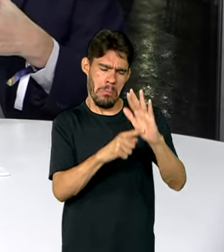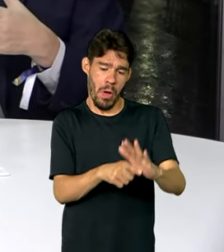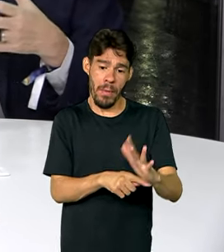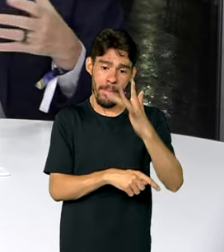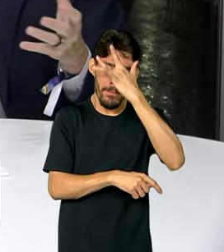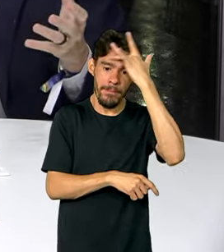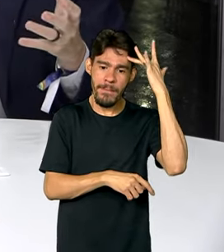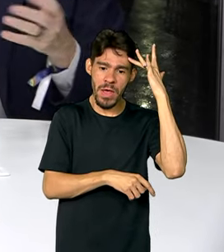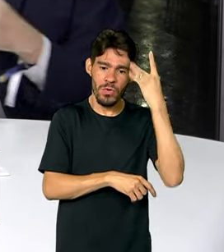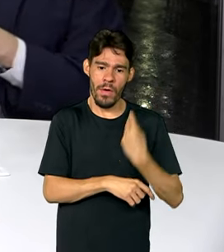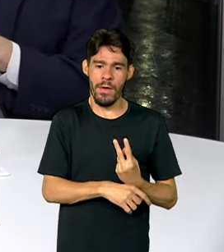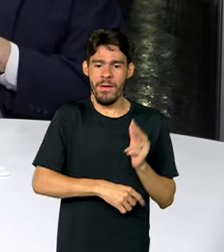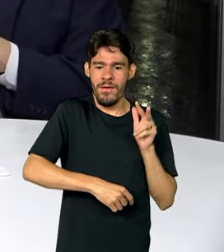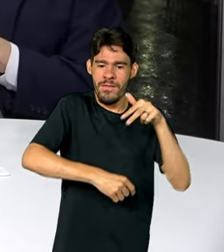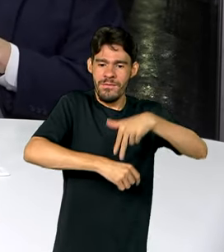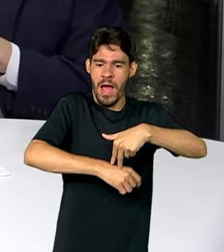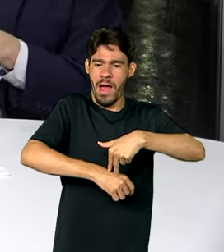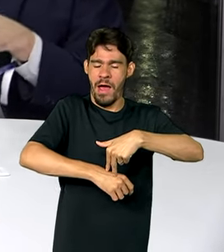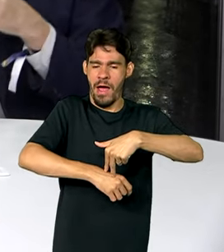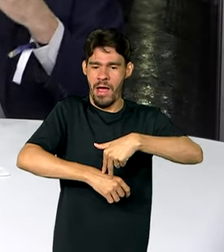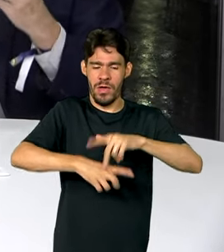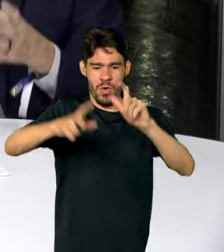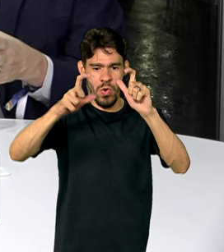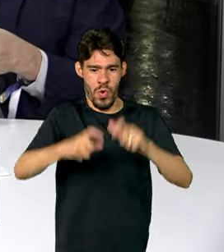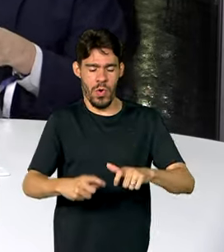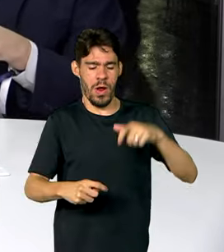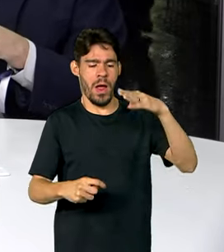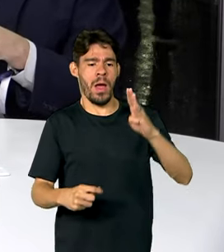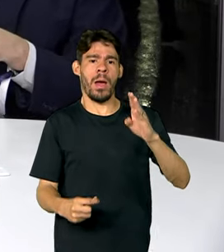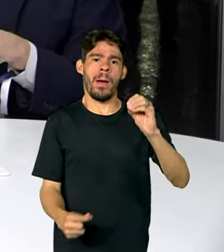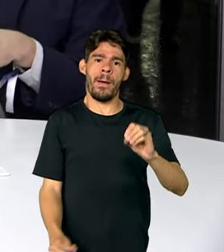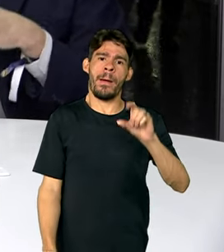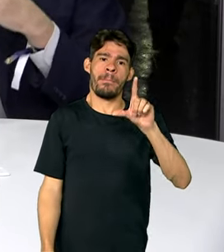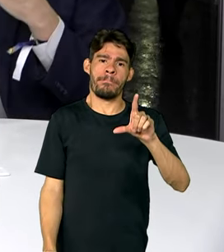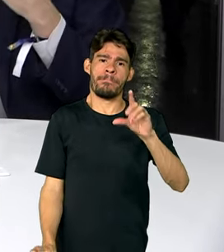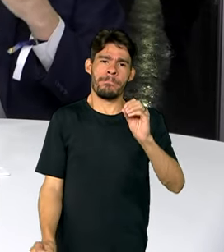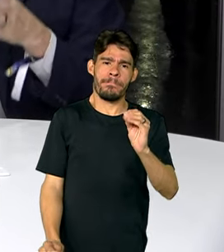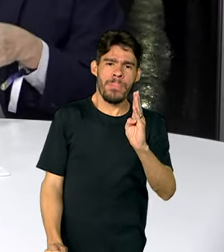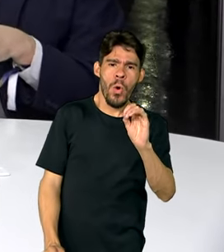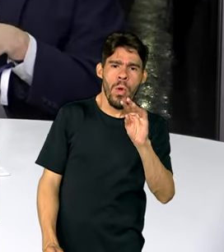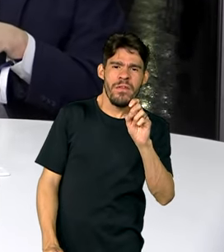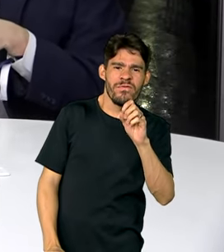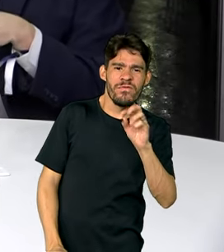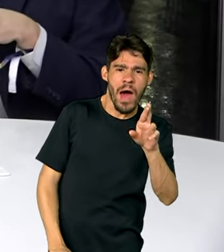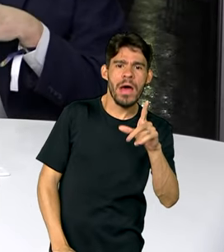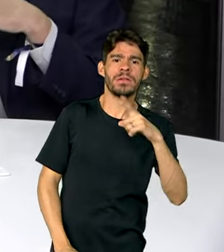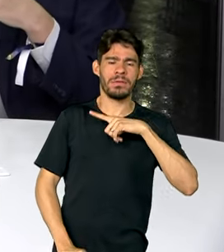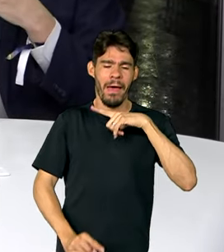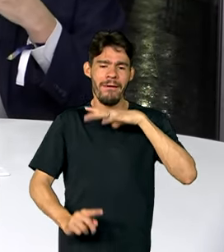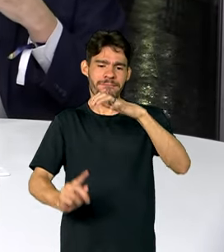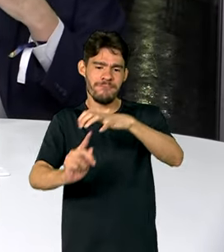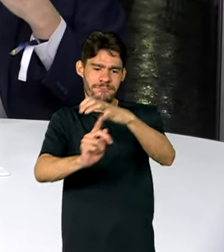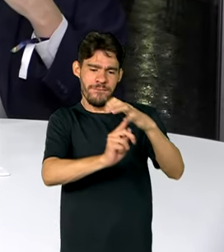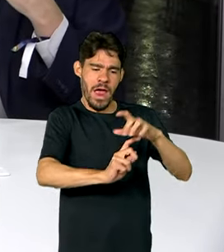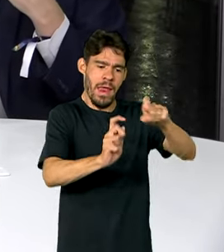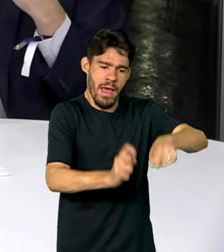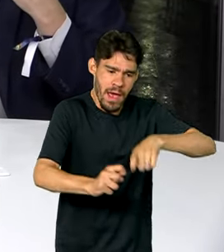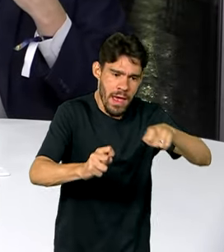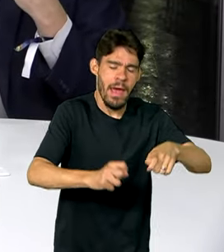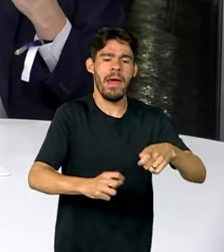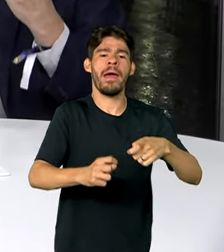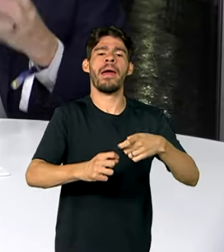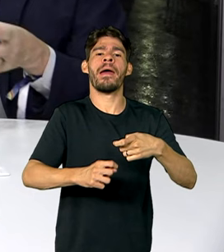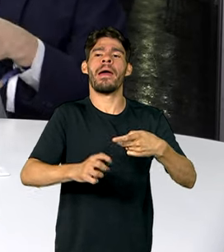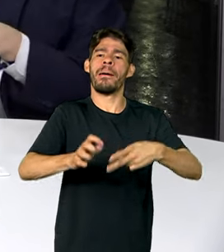Pessoas que vão estar aqui frequentando o Boulevard, visitando as feiras. Temos a Feira da Agroecologia, dos Caminhos de Combate à